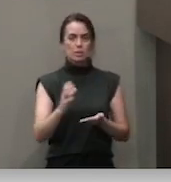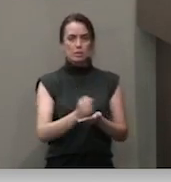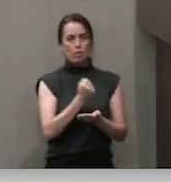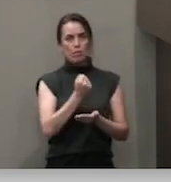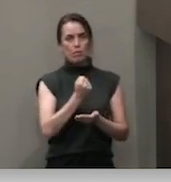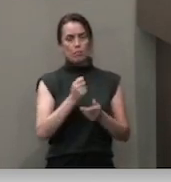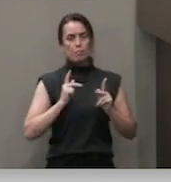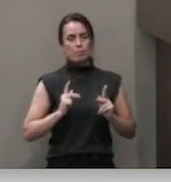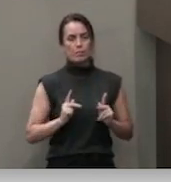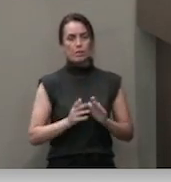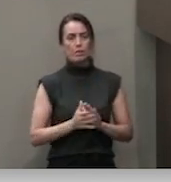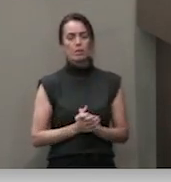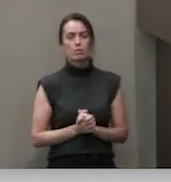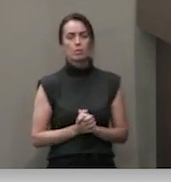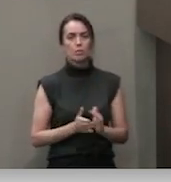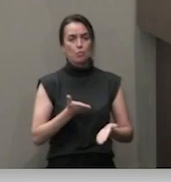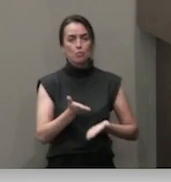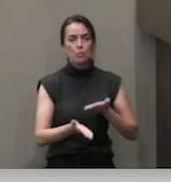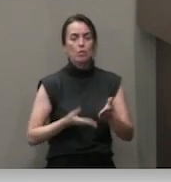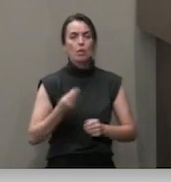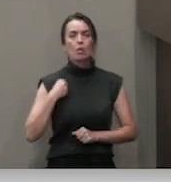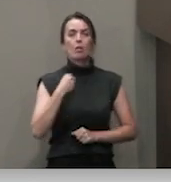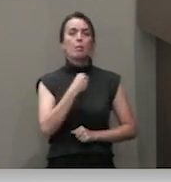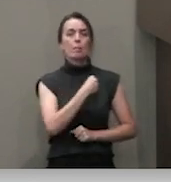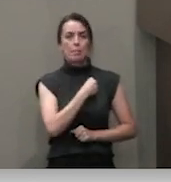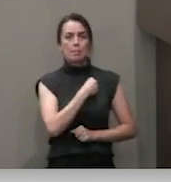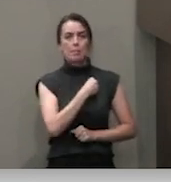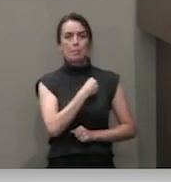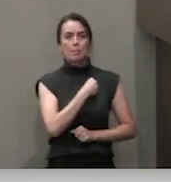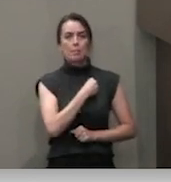vidas o atendimento médico